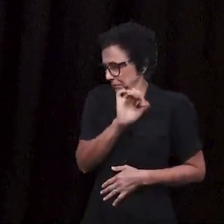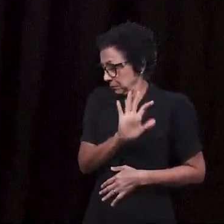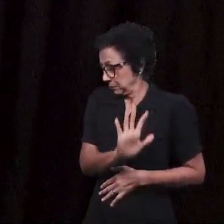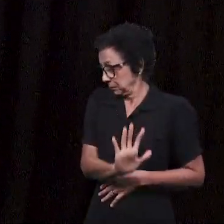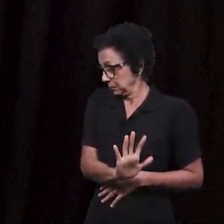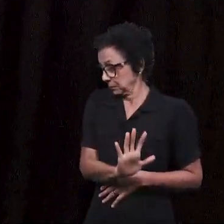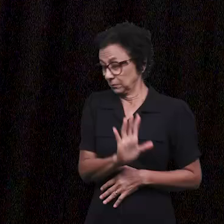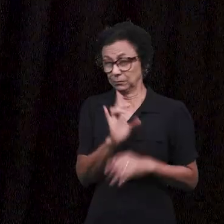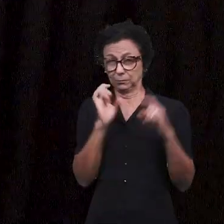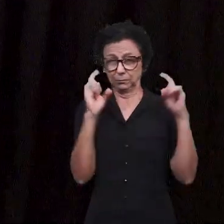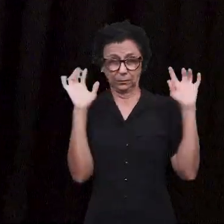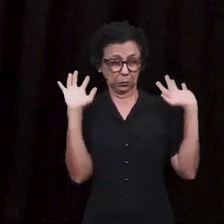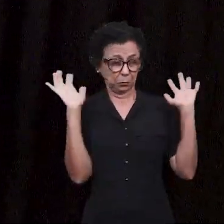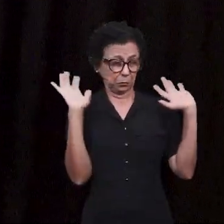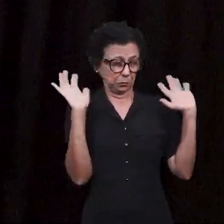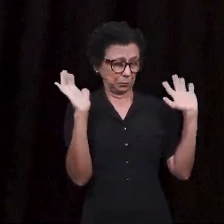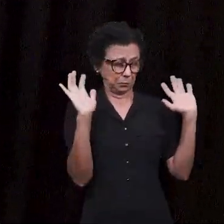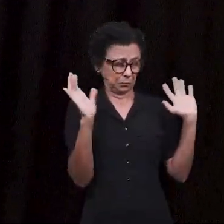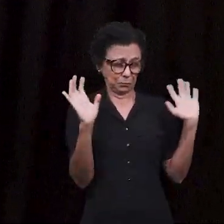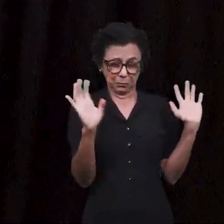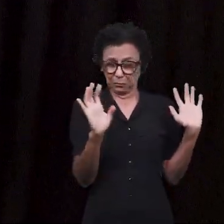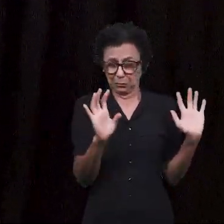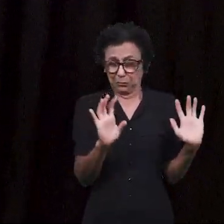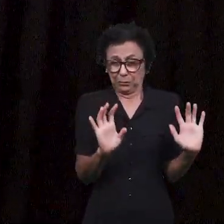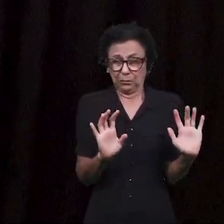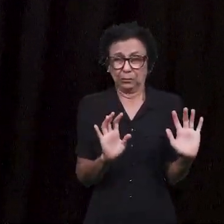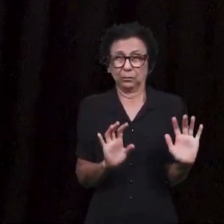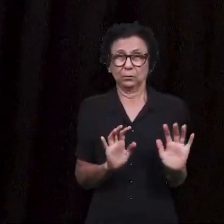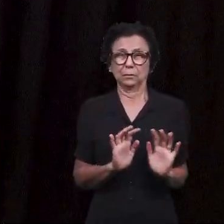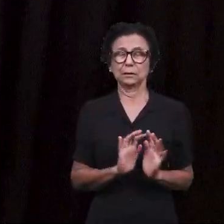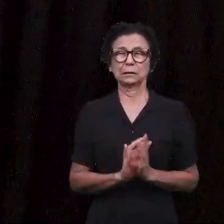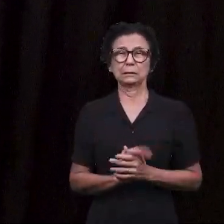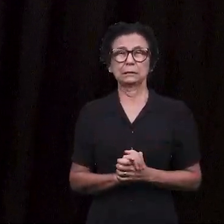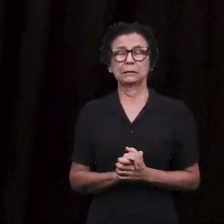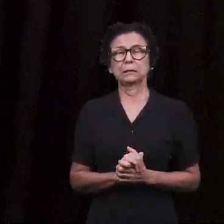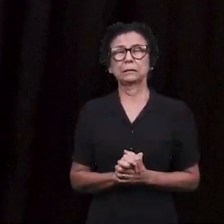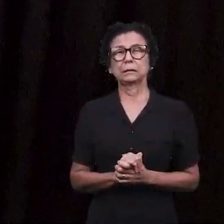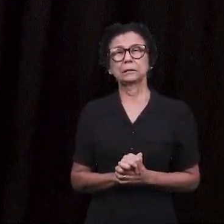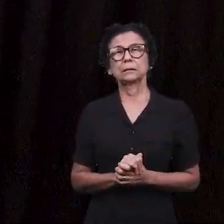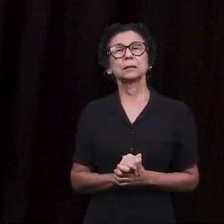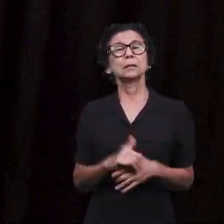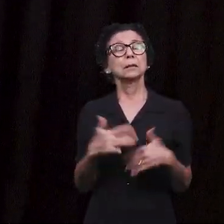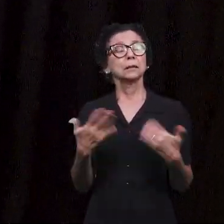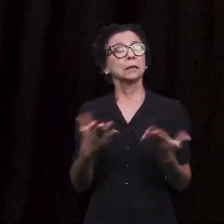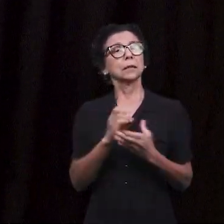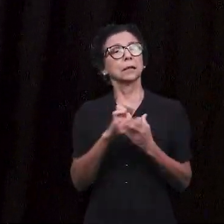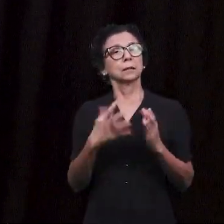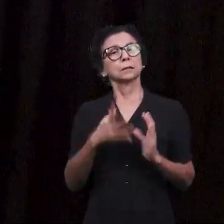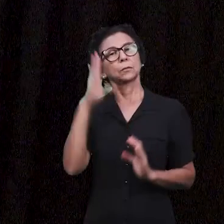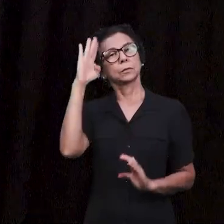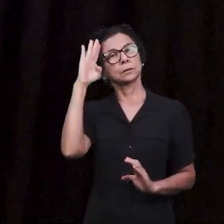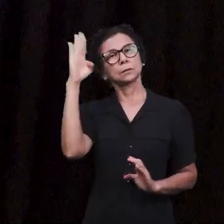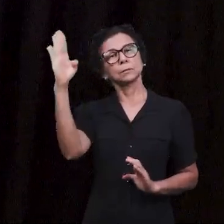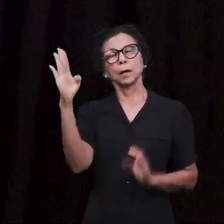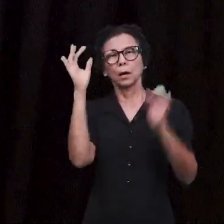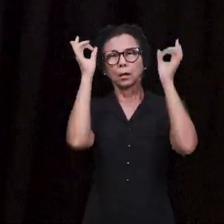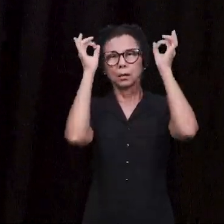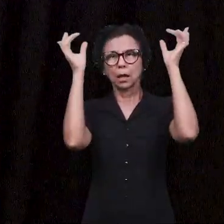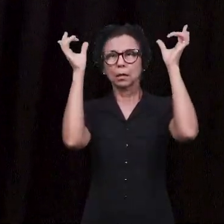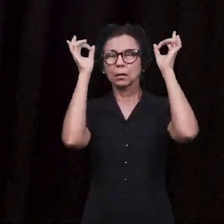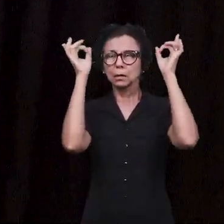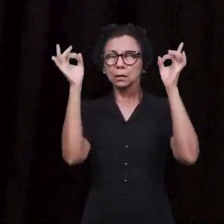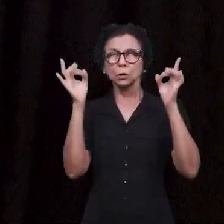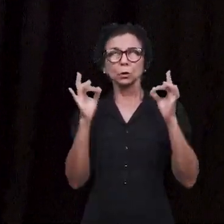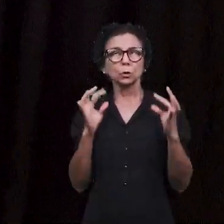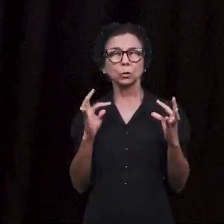para som, formigamento. Então, esse é a característica principal da enxaqueca, esse quadro